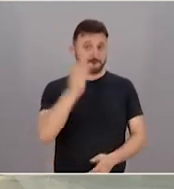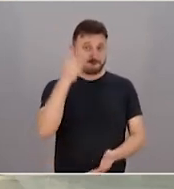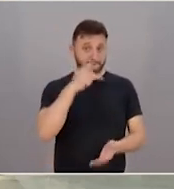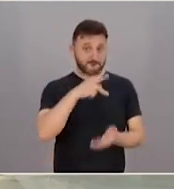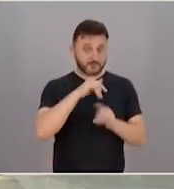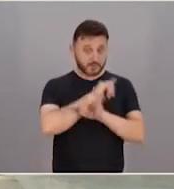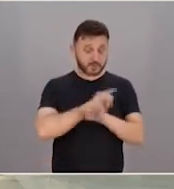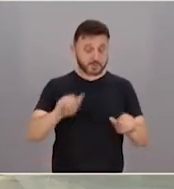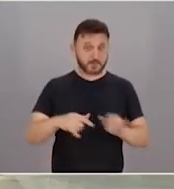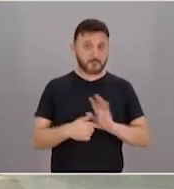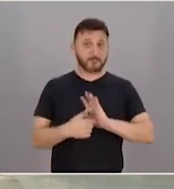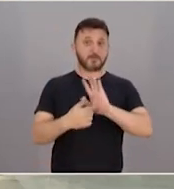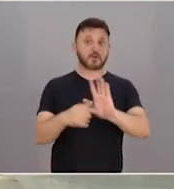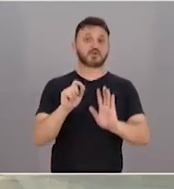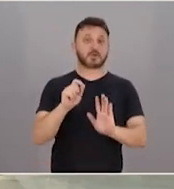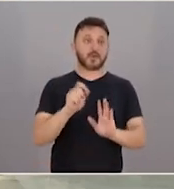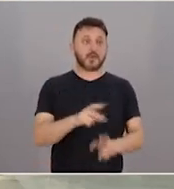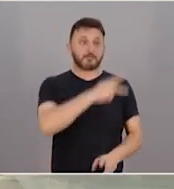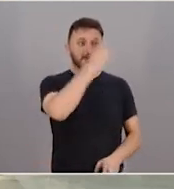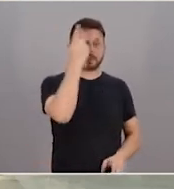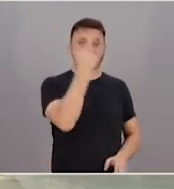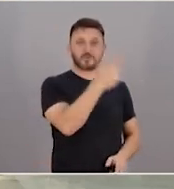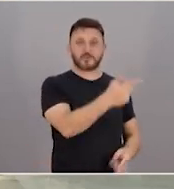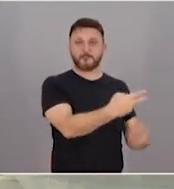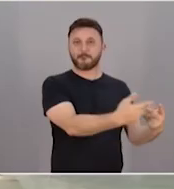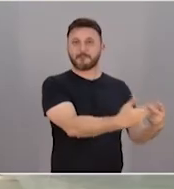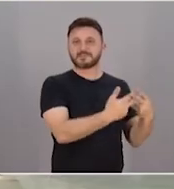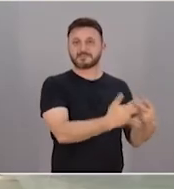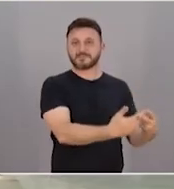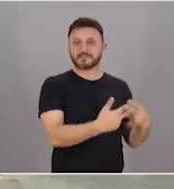da intolerância, da